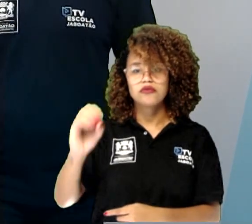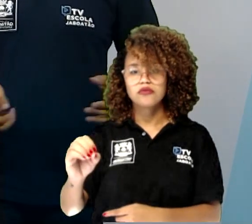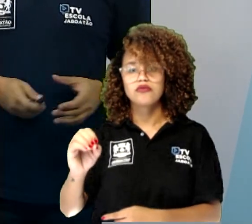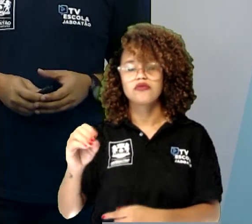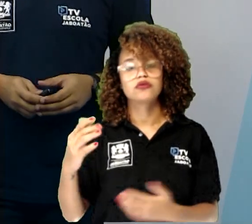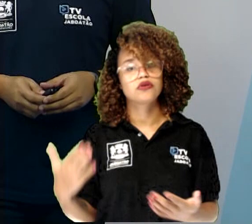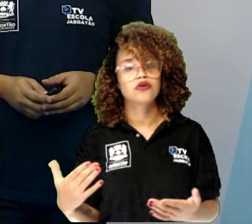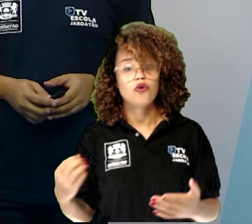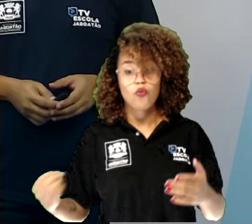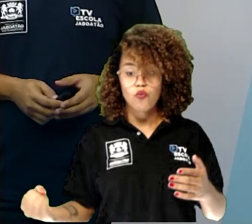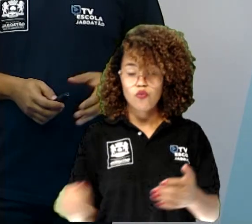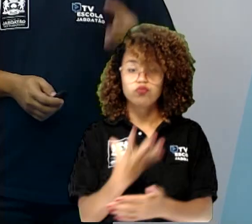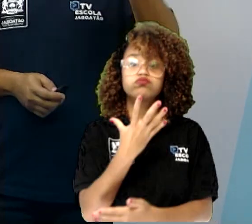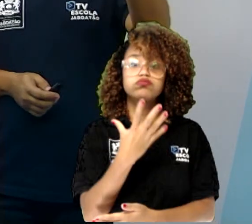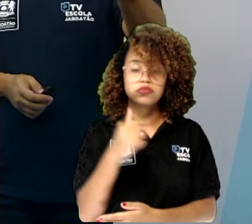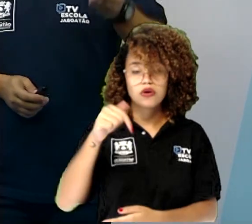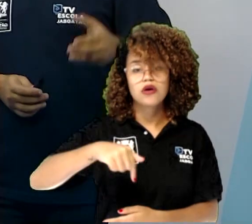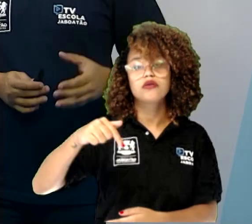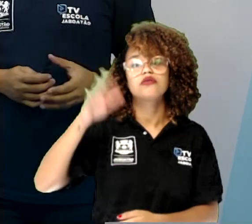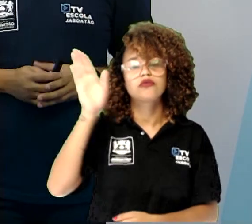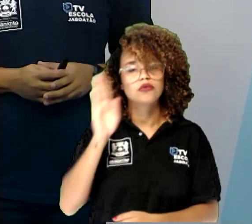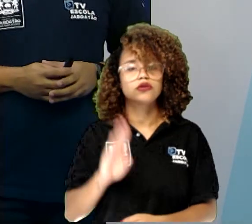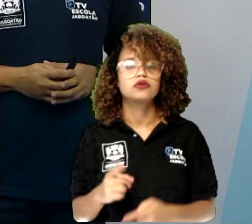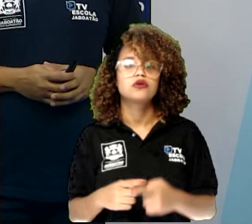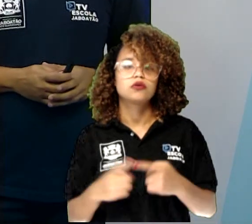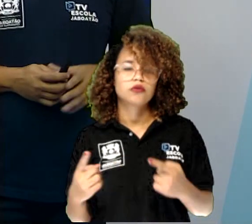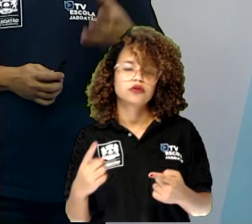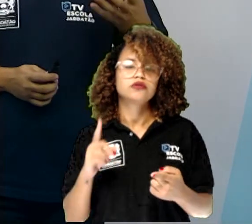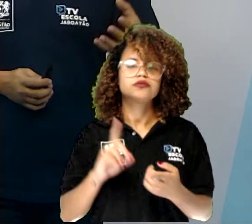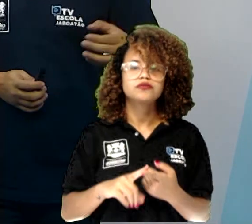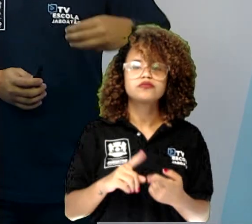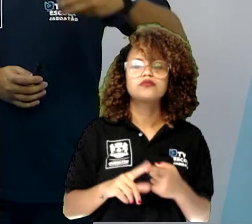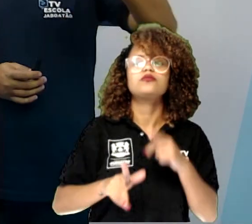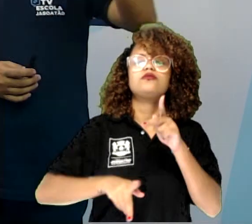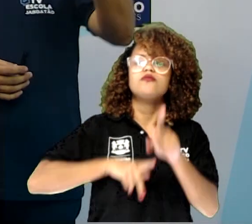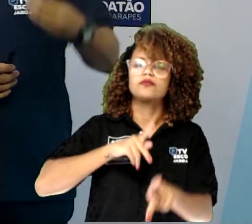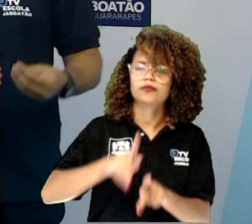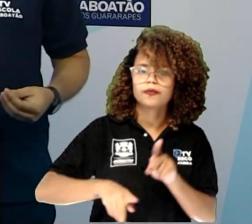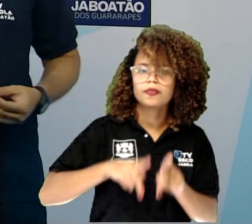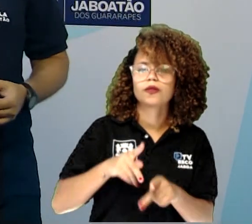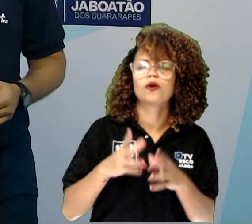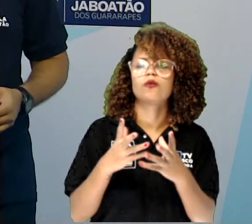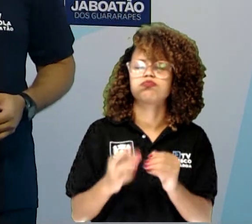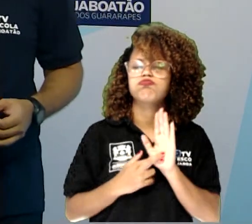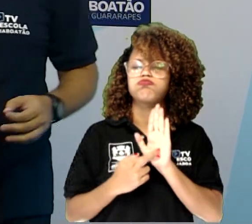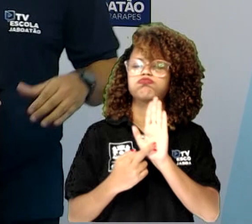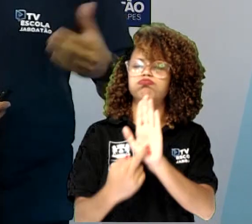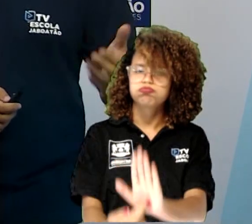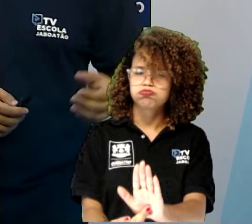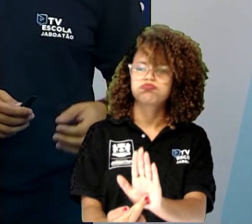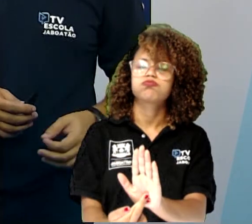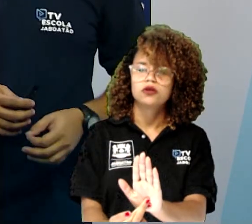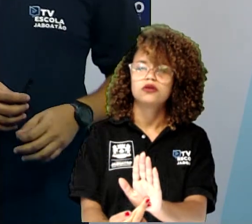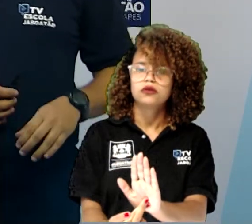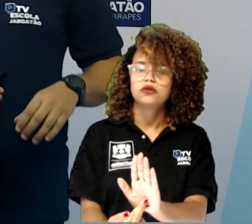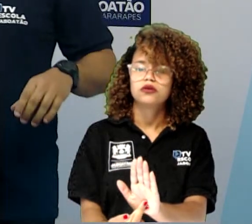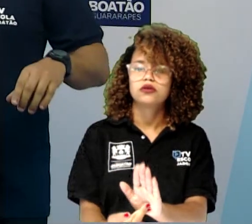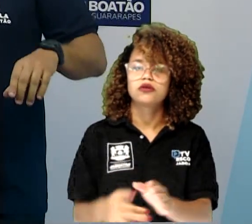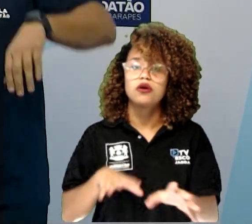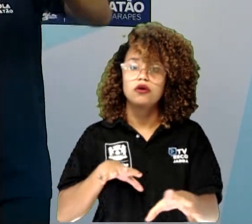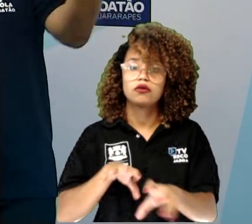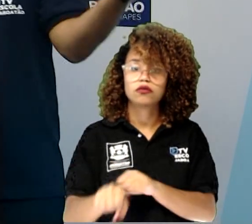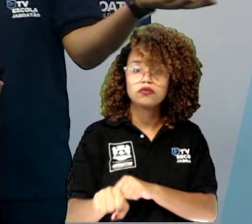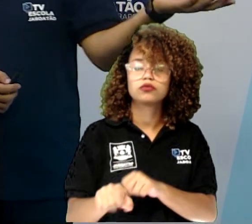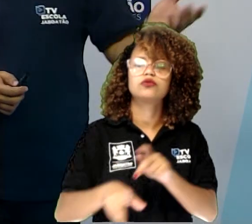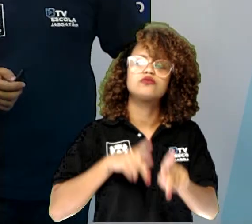foi fundado aqui no Brasil. Mas também é um povo assim, bastante representativo na formação